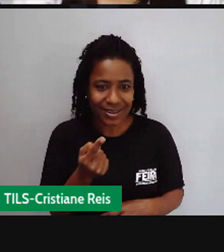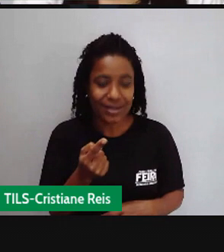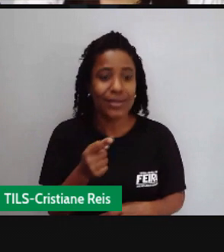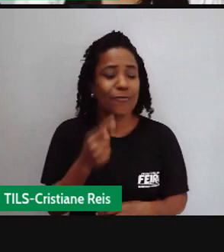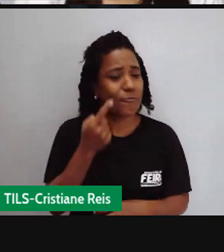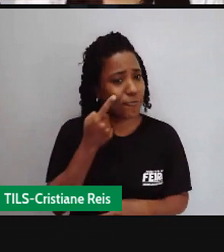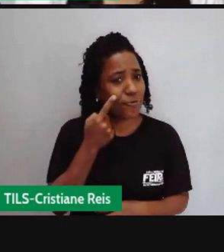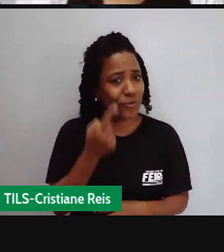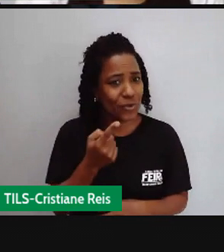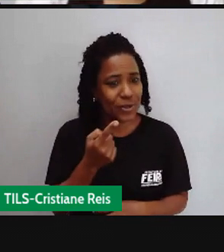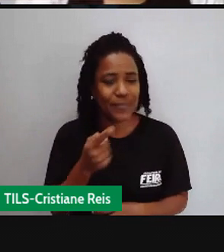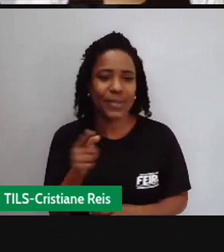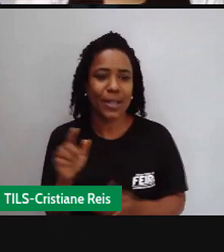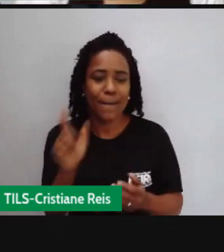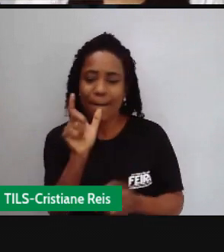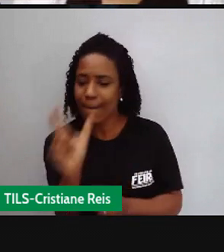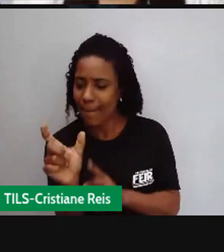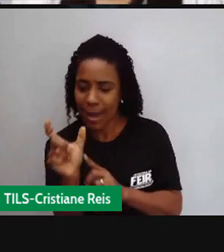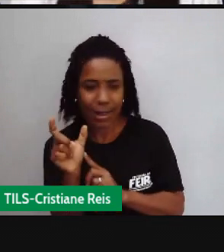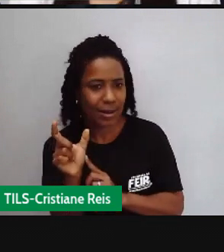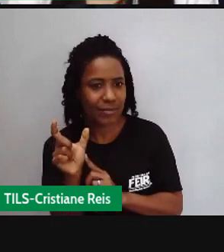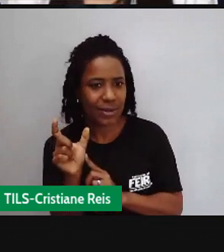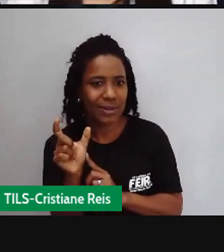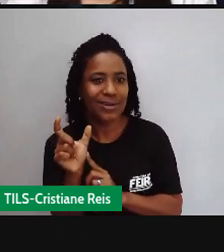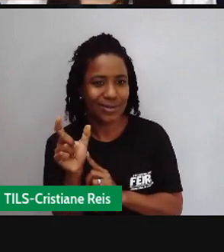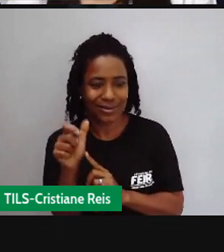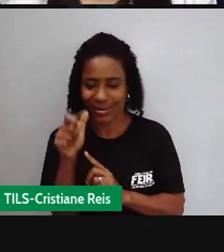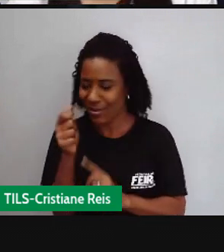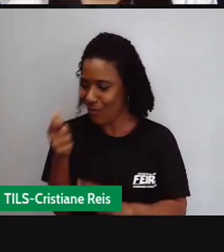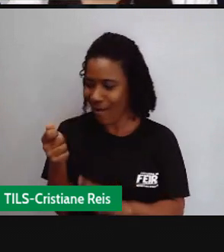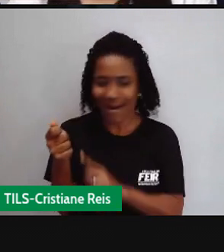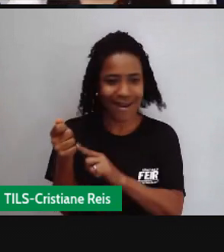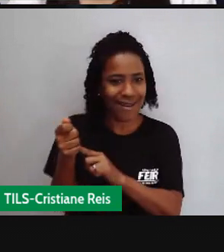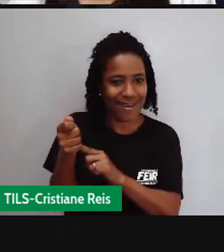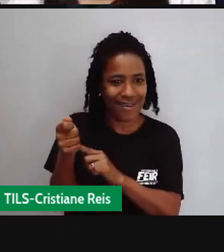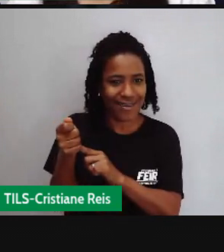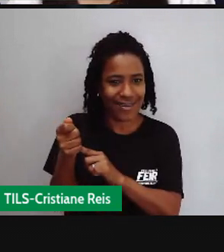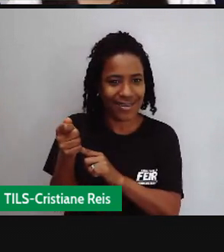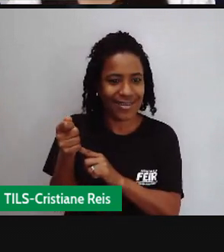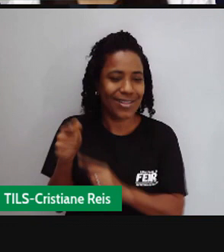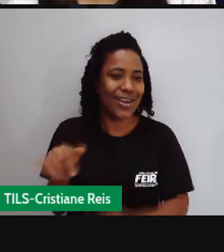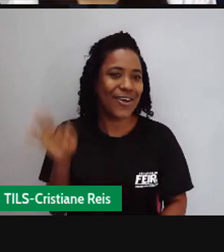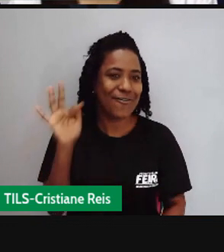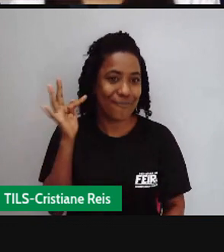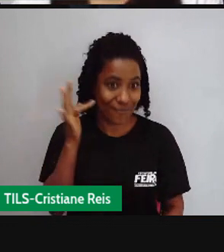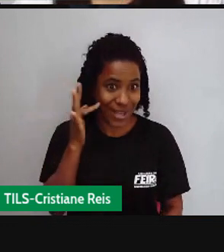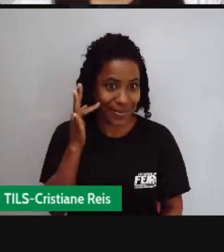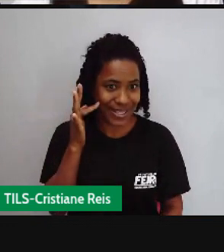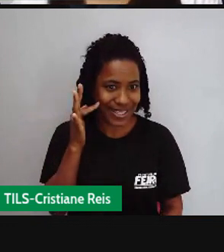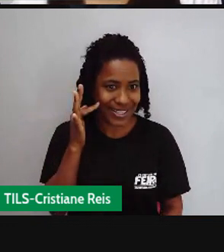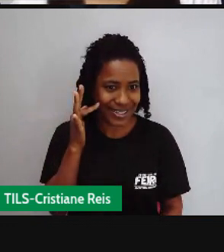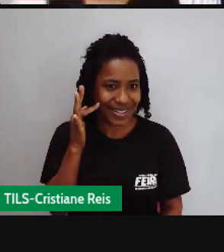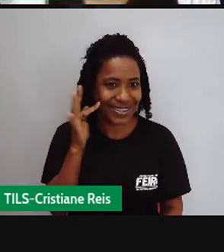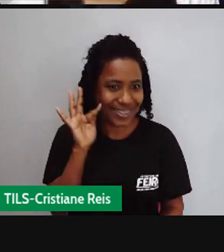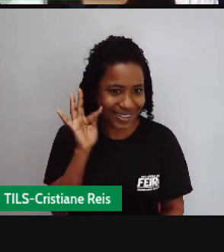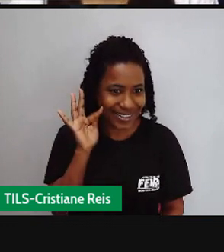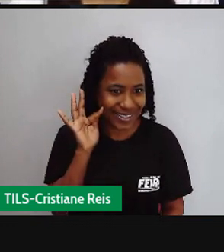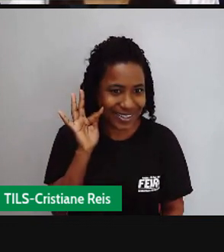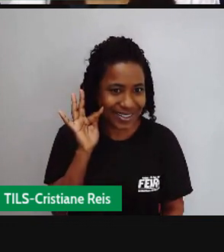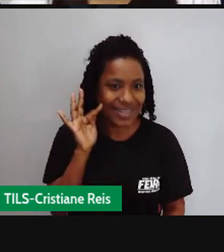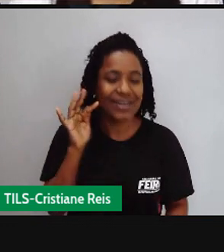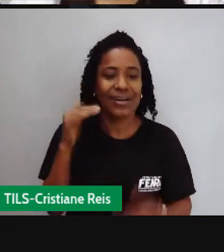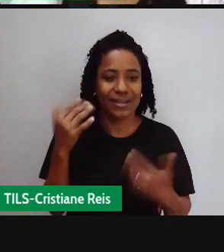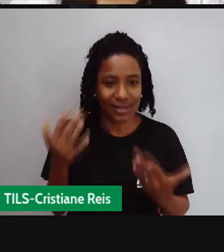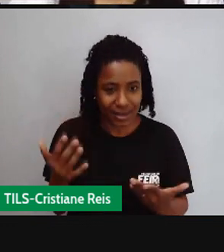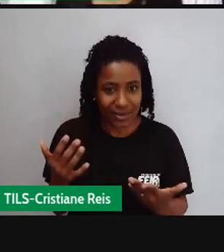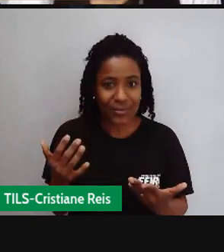feminino terminam com A, quando a gente vai passar para o masculino, apesar de ter o som de U, vão terminar com O.